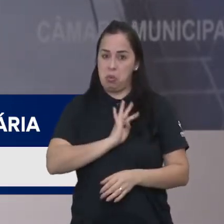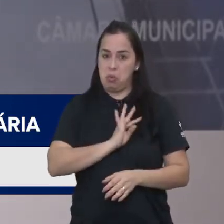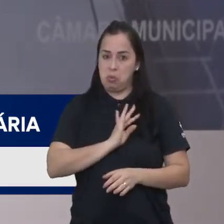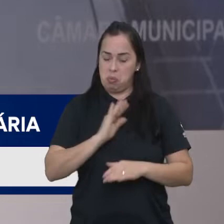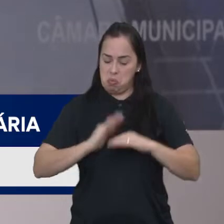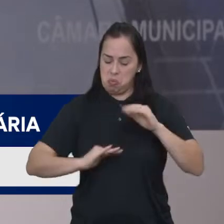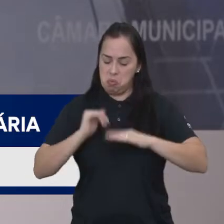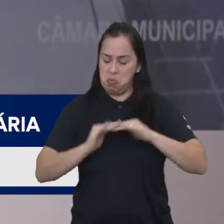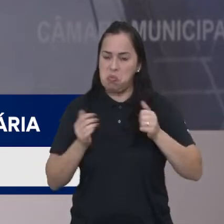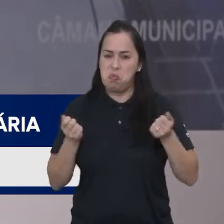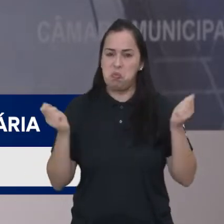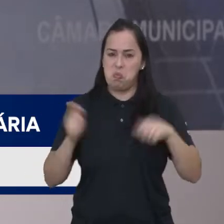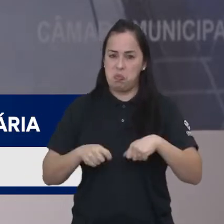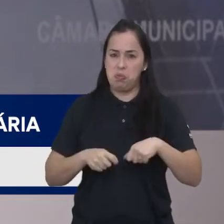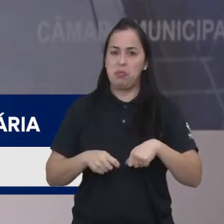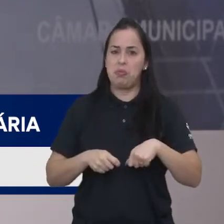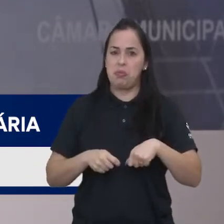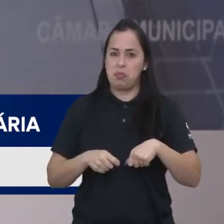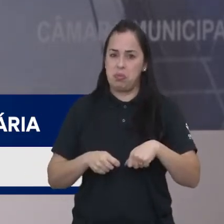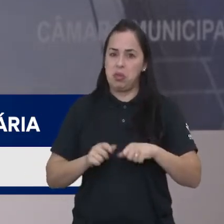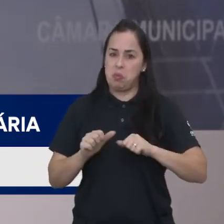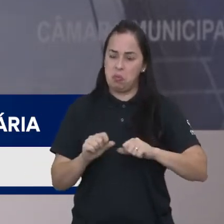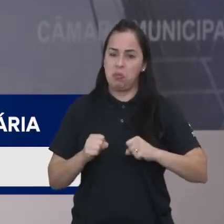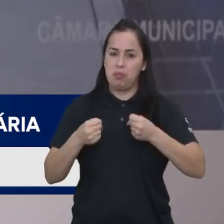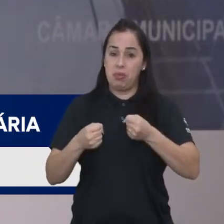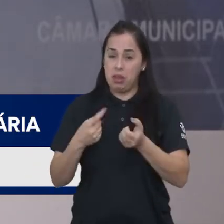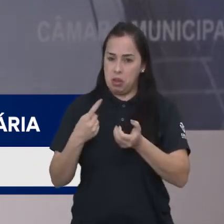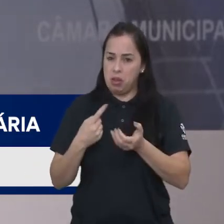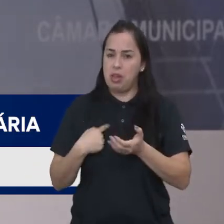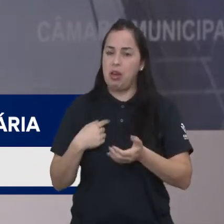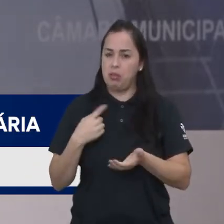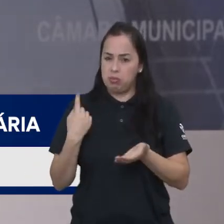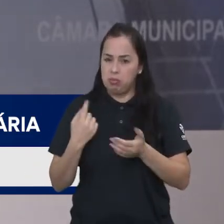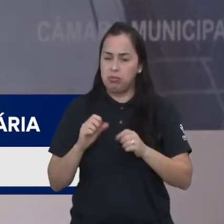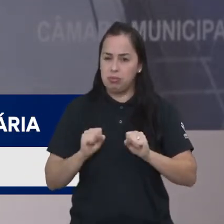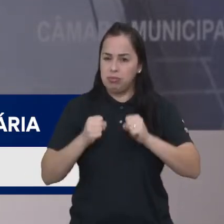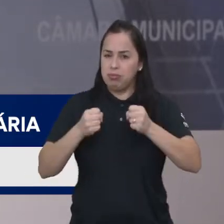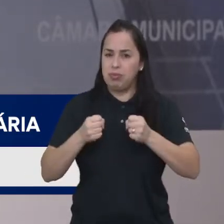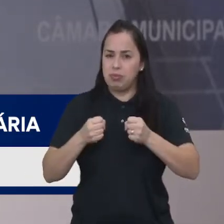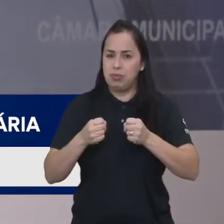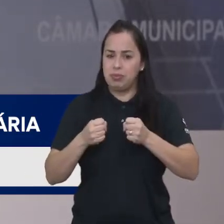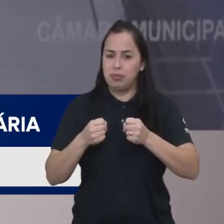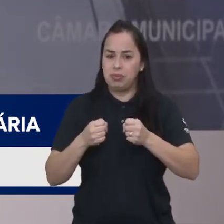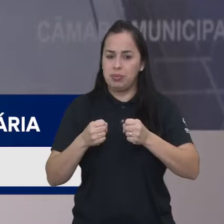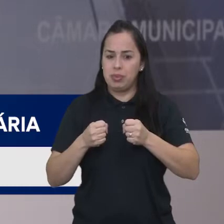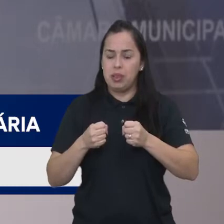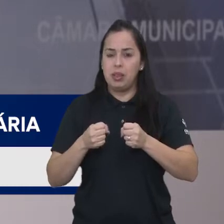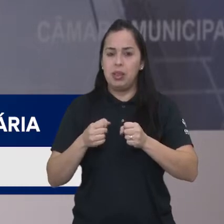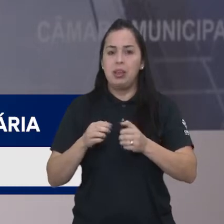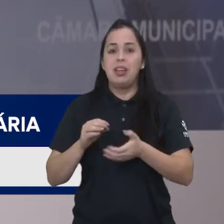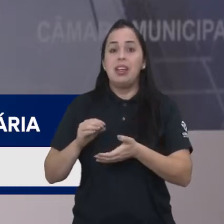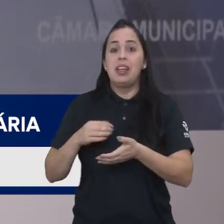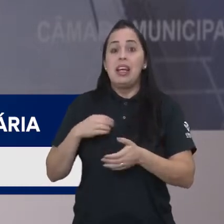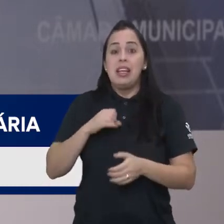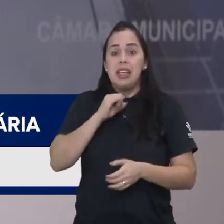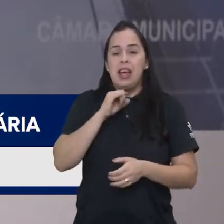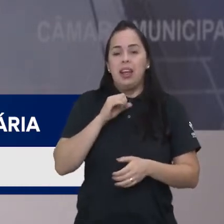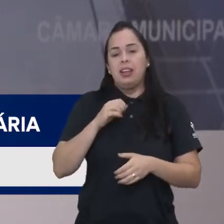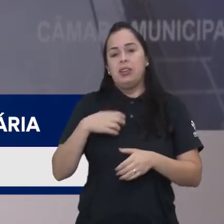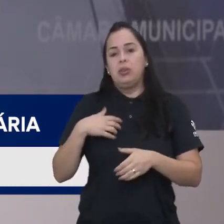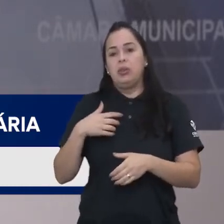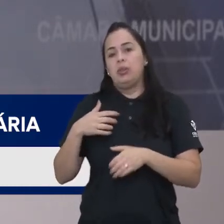eu quero elogiar publicamente, são técnicos muito competentes, muito dedicados e comprometidos com a regularização. Não fazem mais porque não tem estrutura